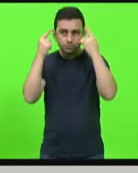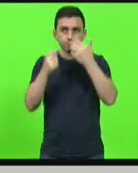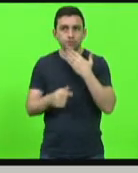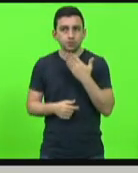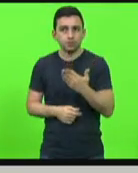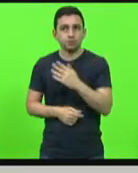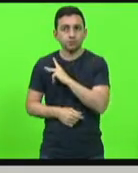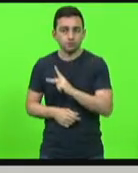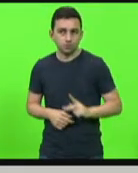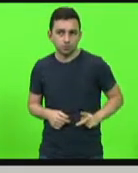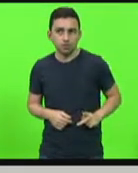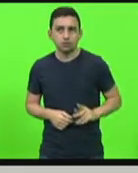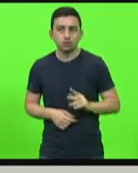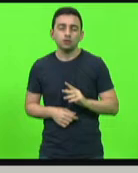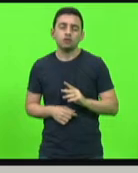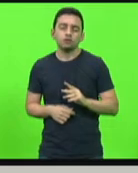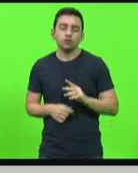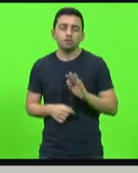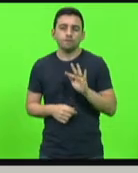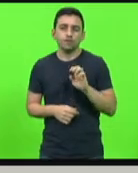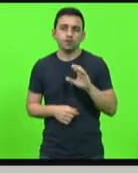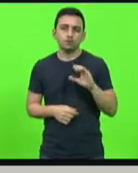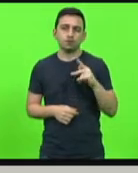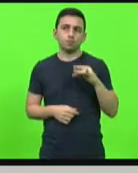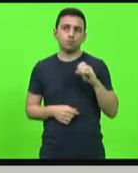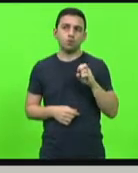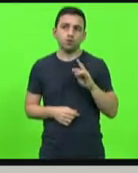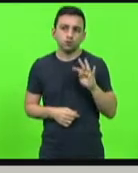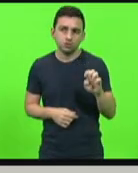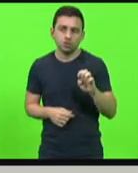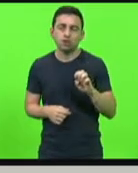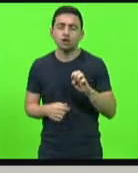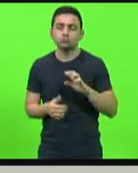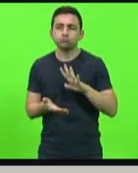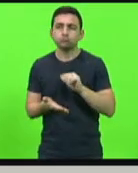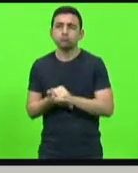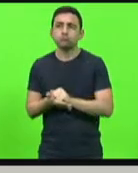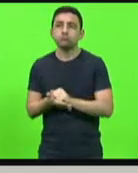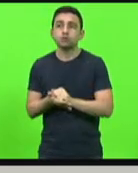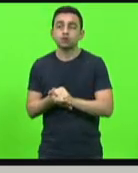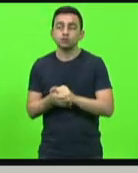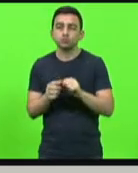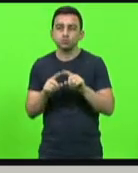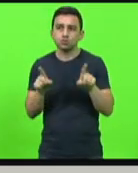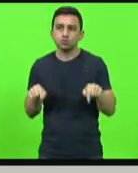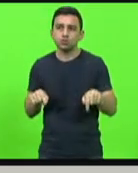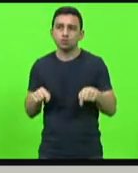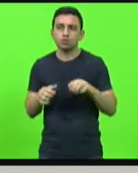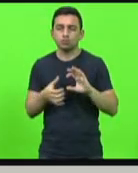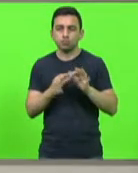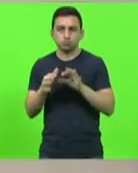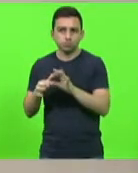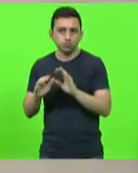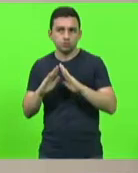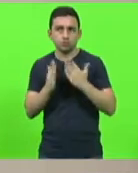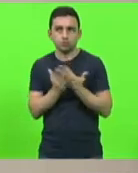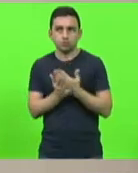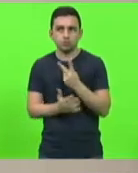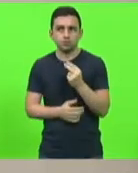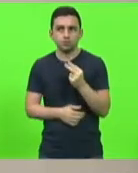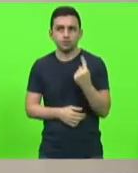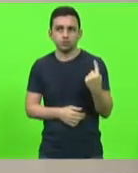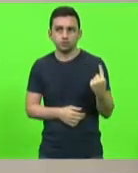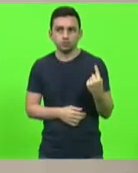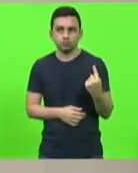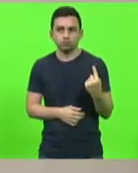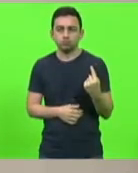presidente da FESPORTE informações acerca dos prazos de inscrição para atletas para as Paralimpíadas Escolares 2021. Em discussão.